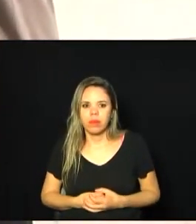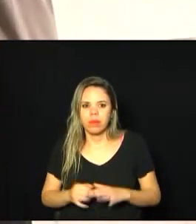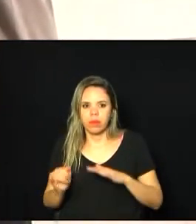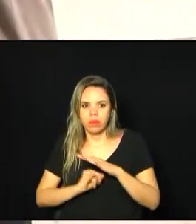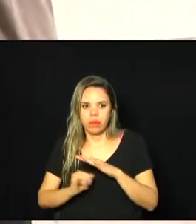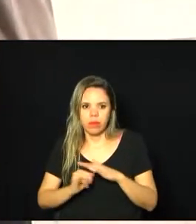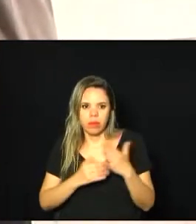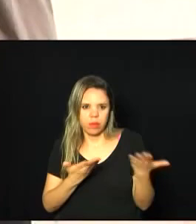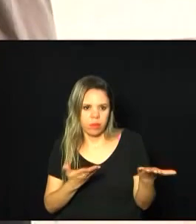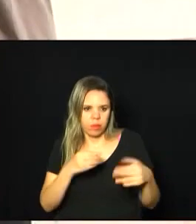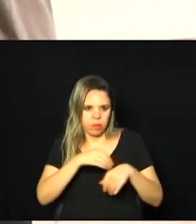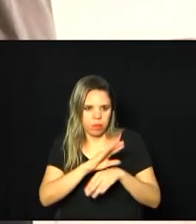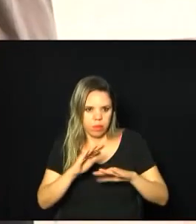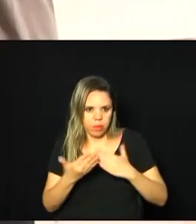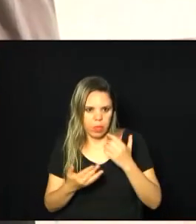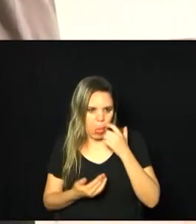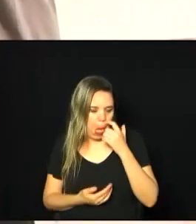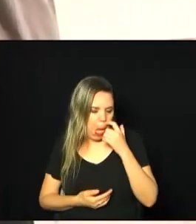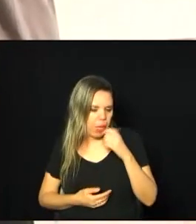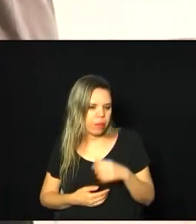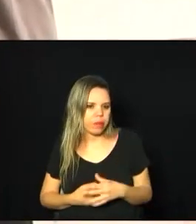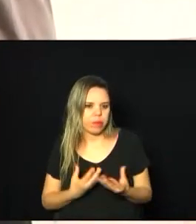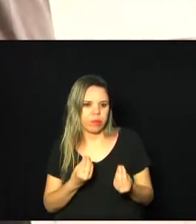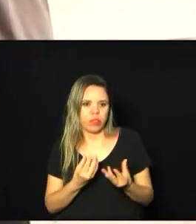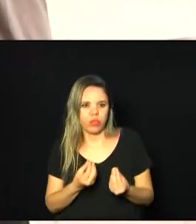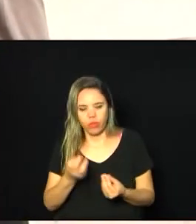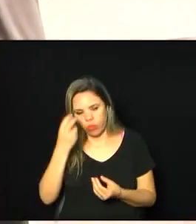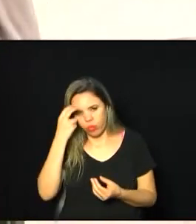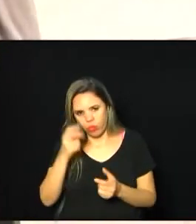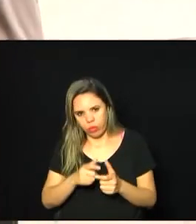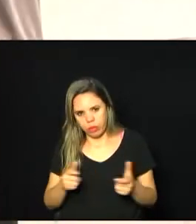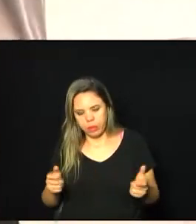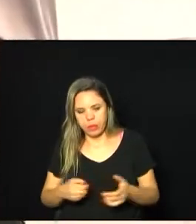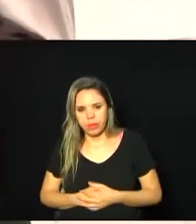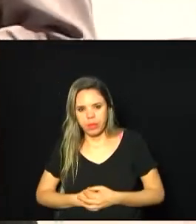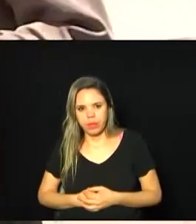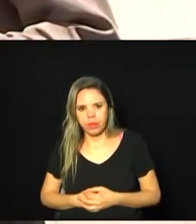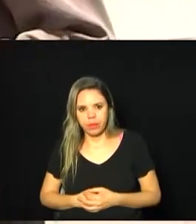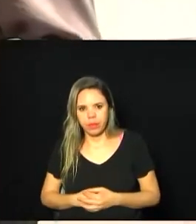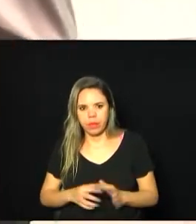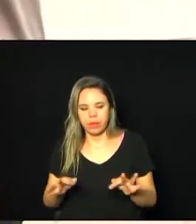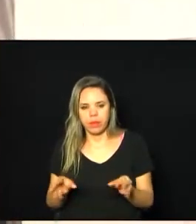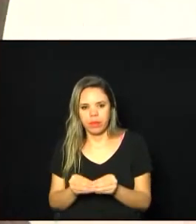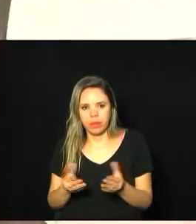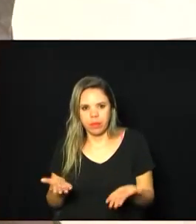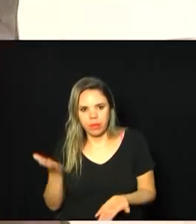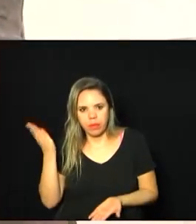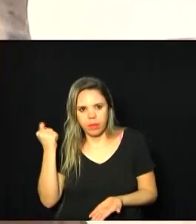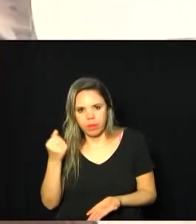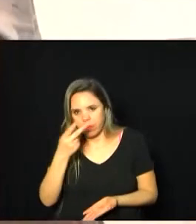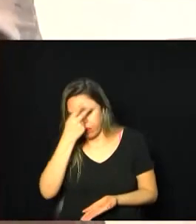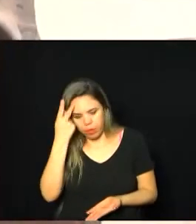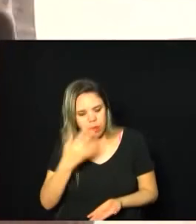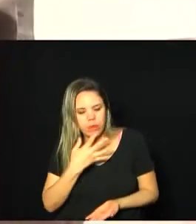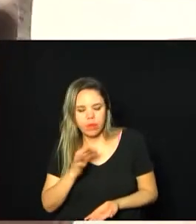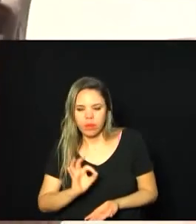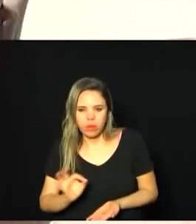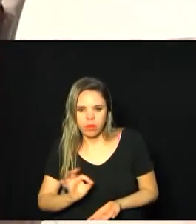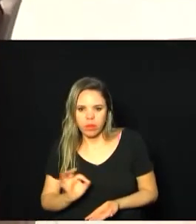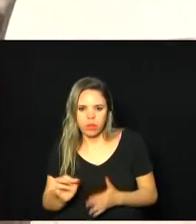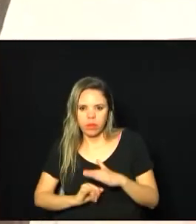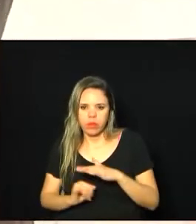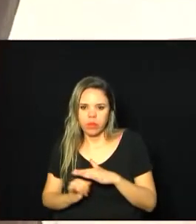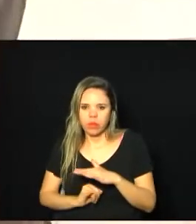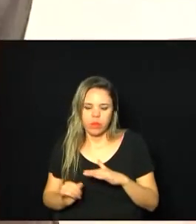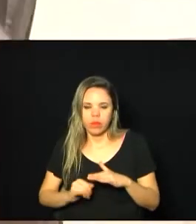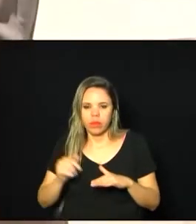ONG trouxe para o bairro uma onda de cultura assim muito grande. André, para a gente finalizar, a gente sabe que muita gente não conhece a ONG Casa